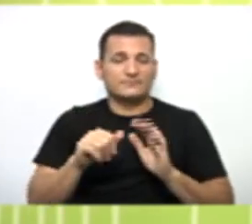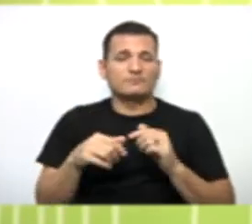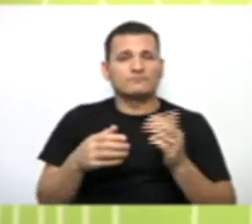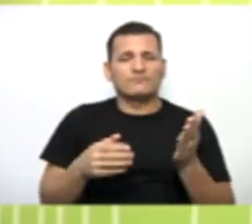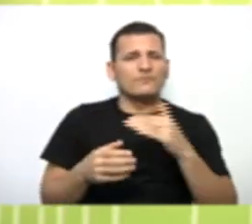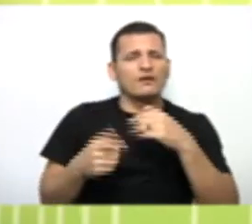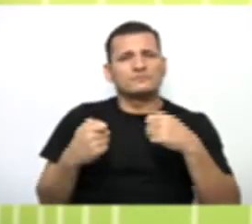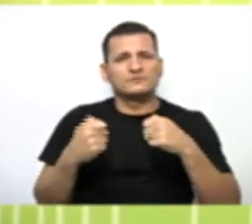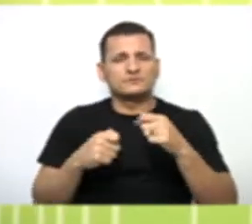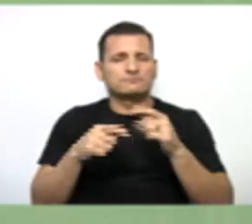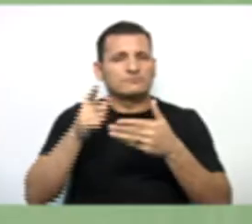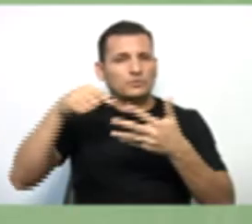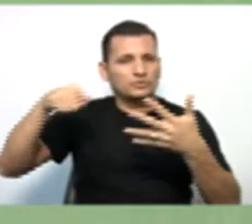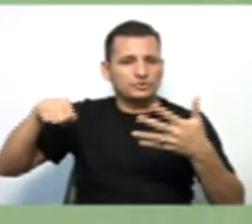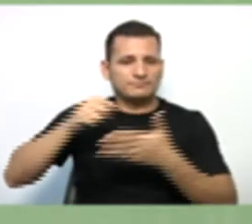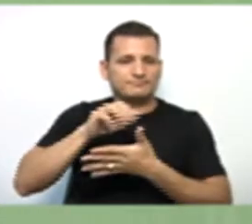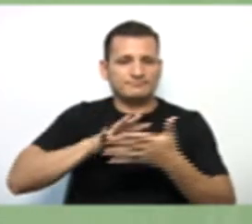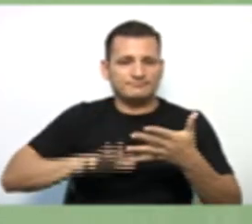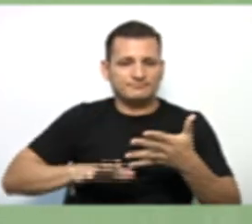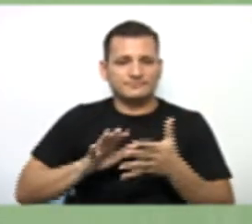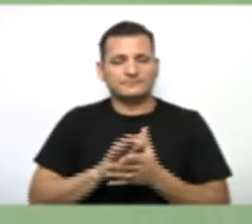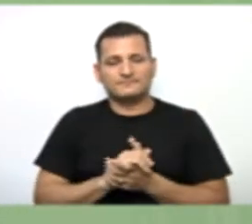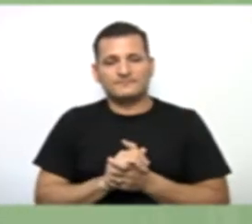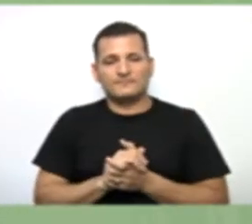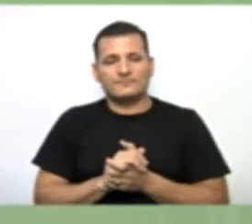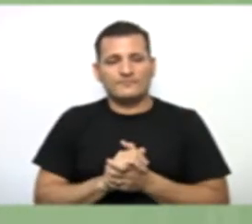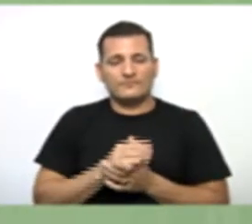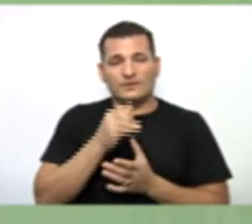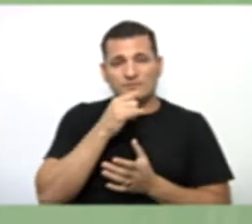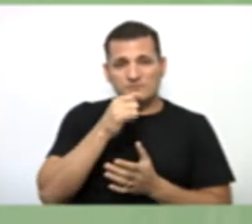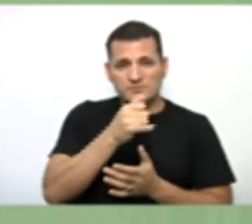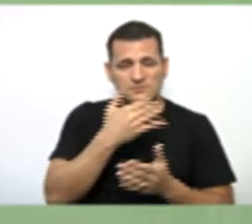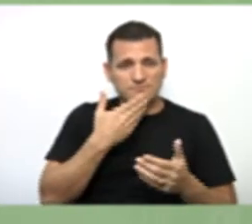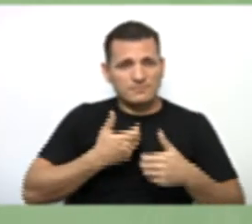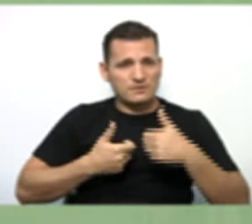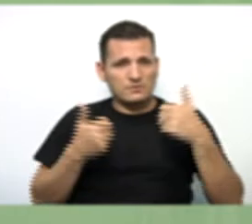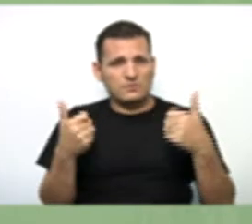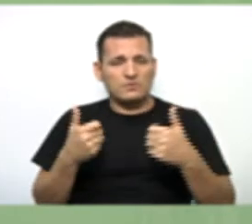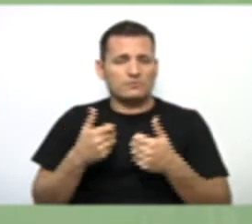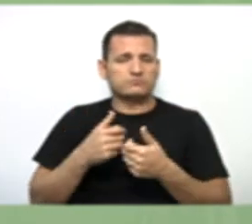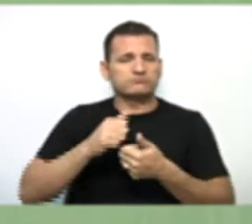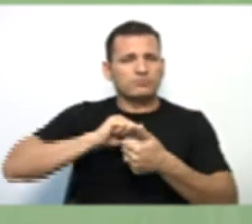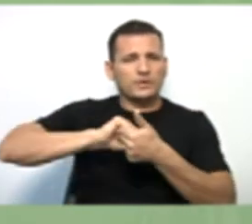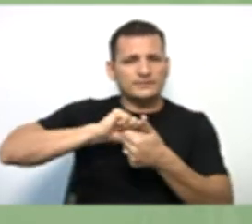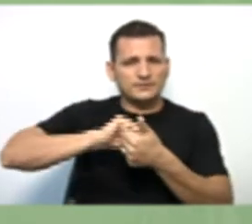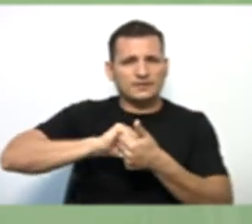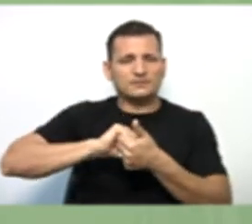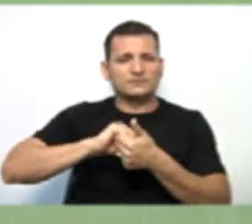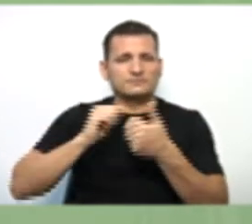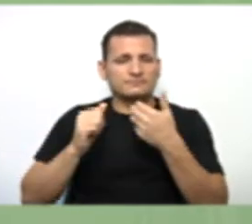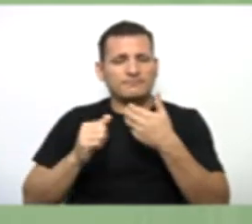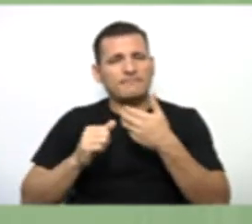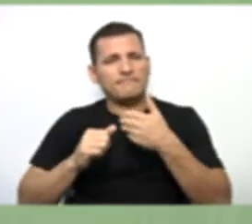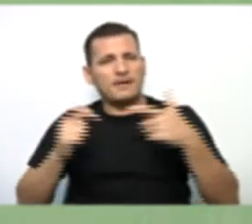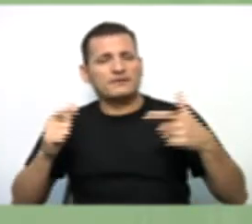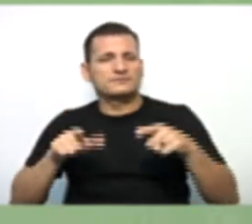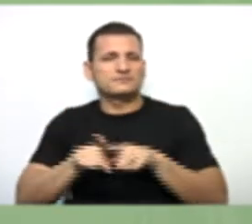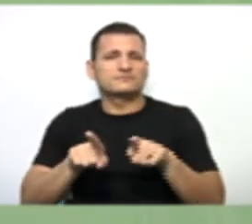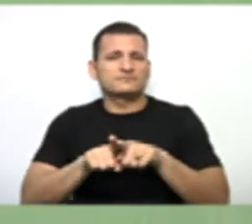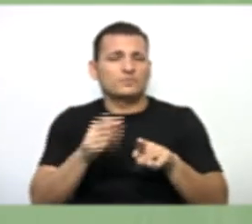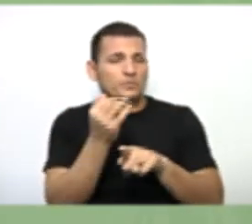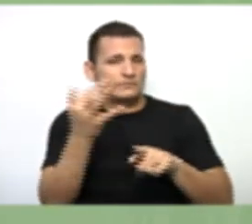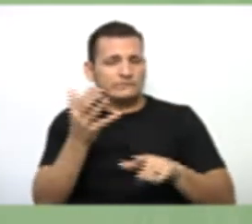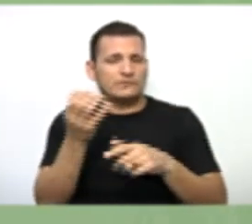corrigir também essa atividade. Olha aí, quanto melhor for a qualidade e maior for a quantidade de